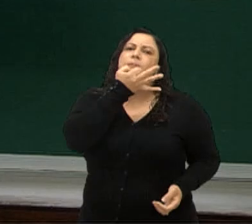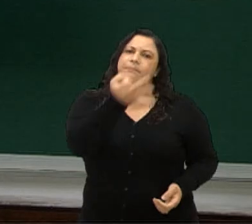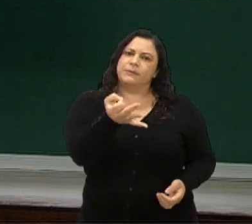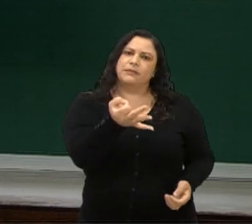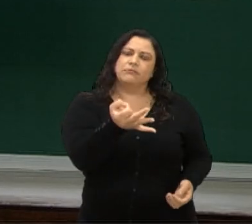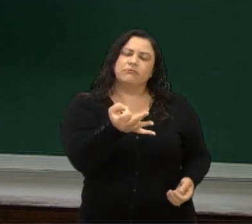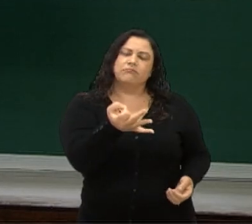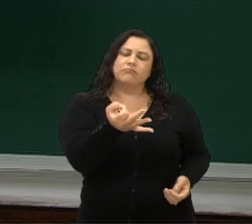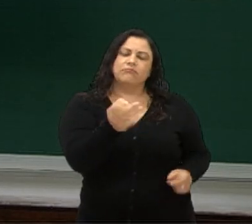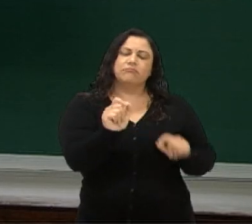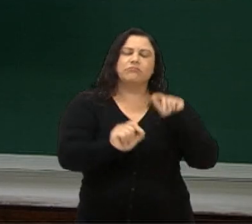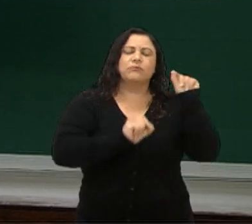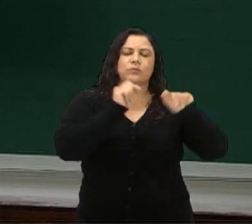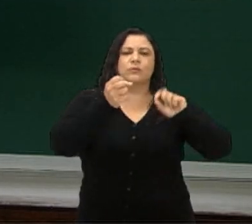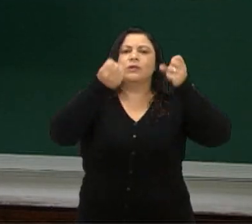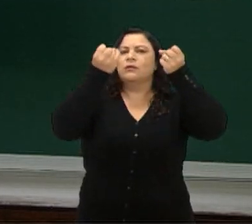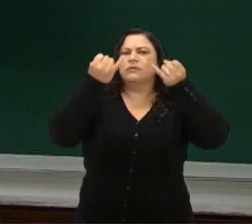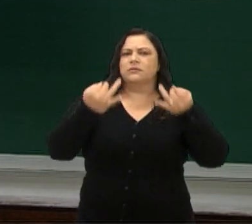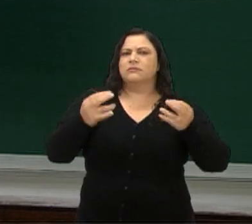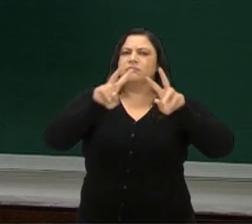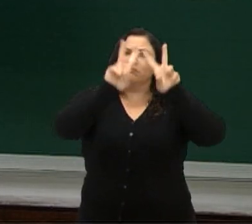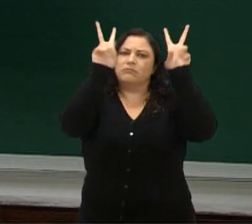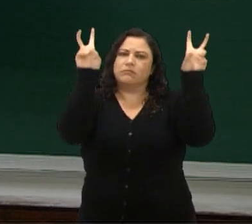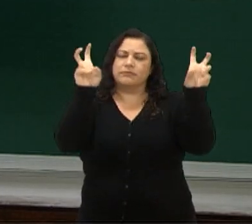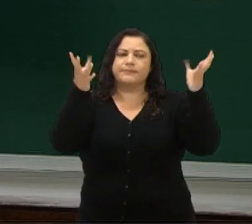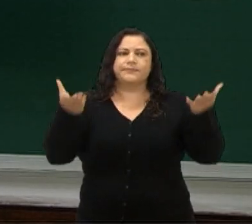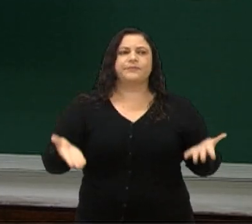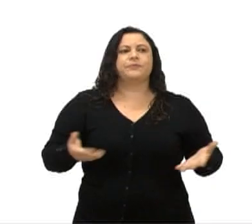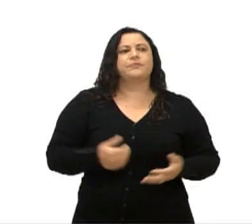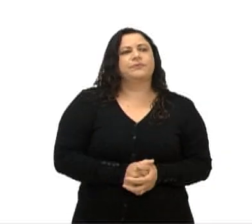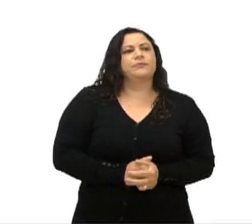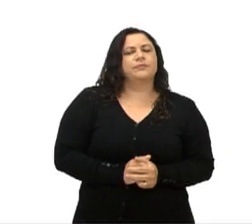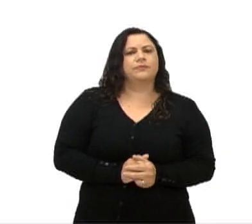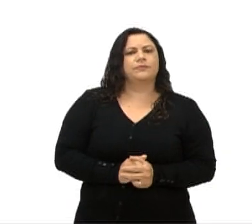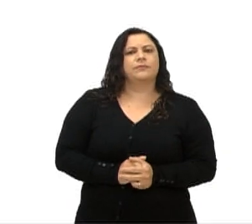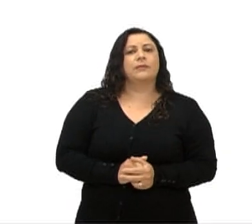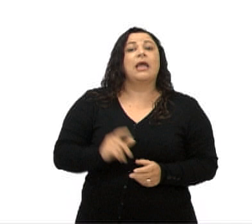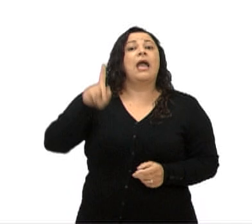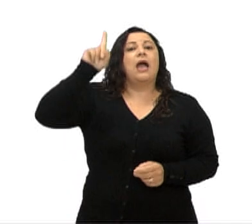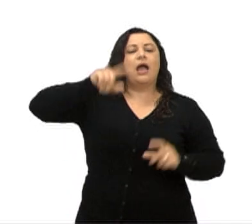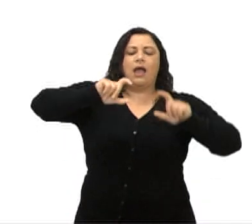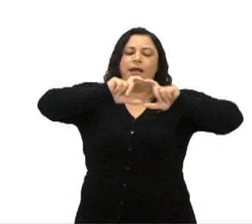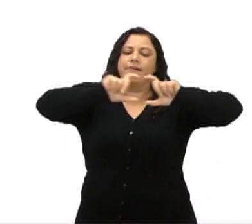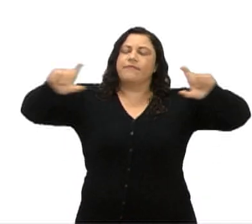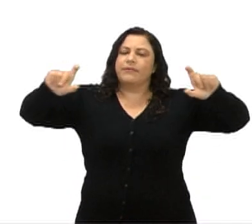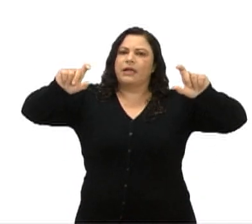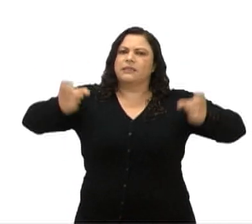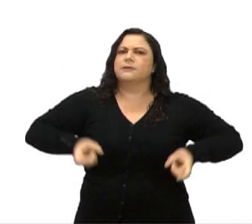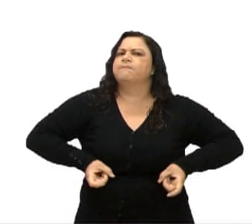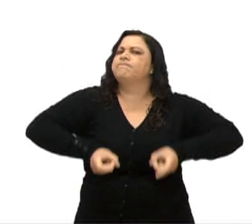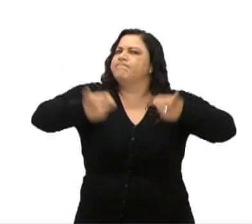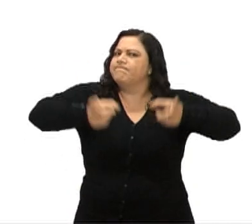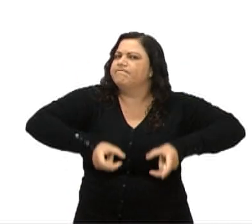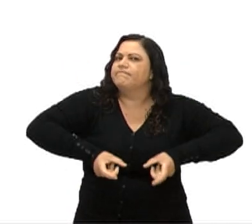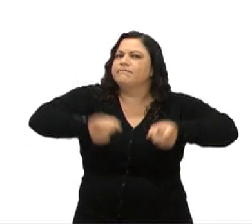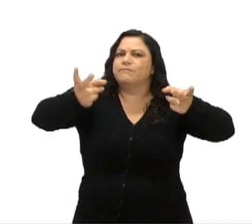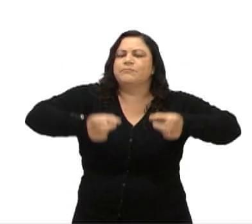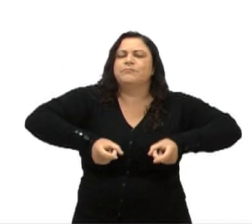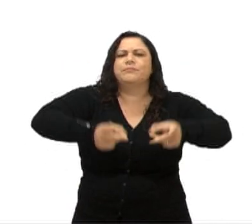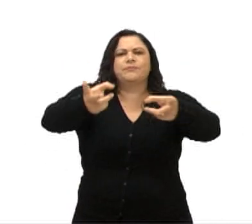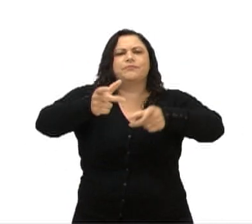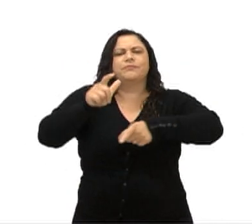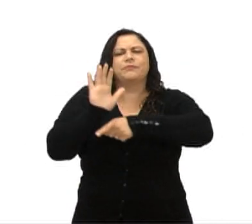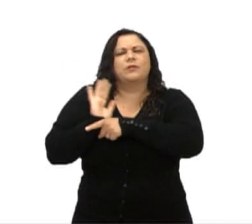resenha crítica, entender o que é fato e opinião, meus amigos. É um sucesso de bilheteria muito interessante, olha a opinião dele aqui,